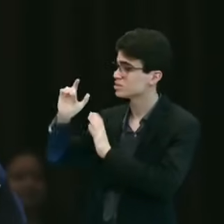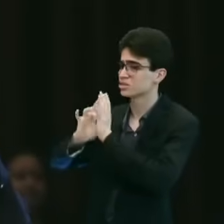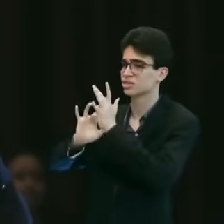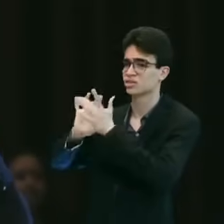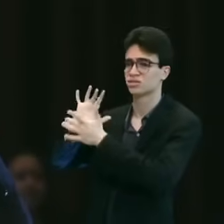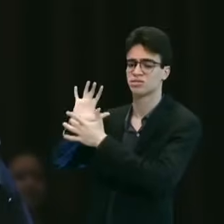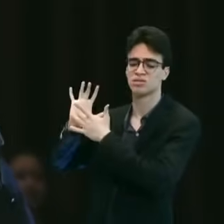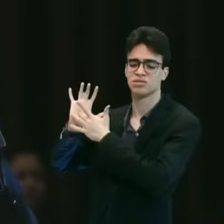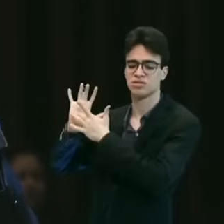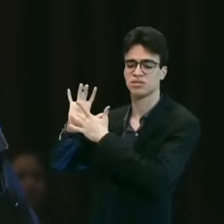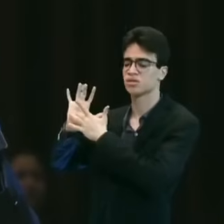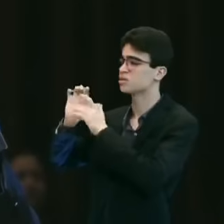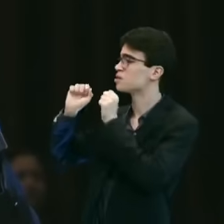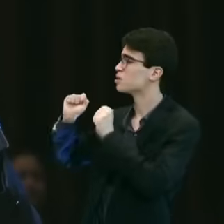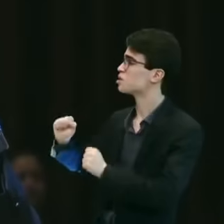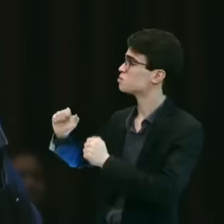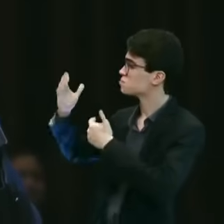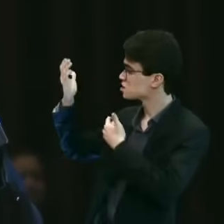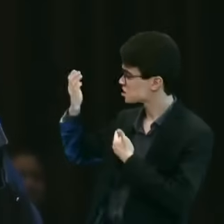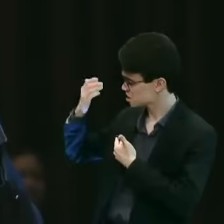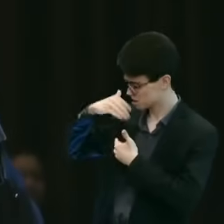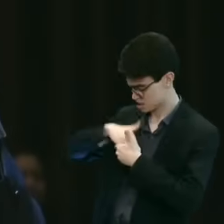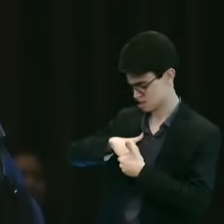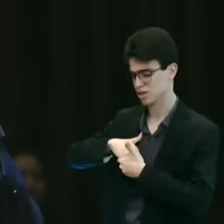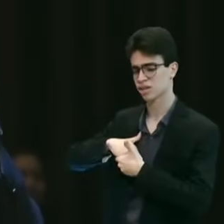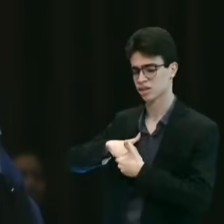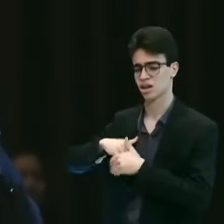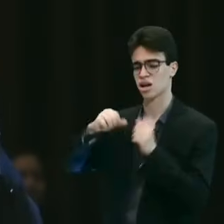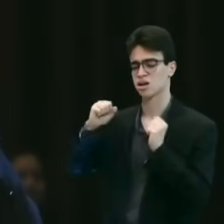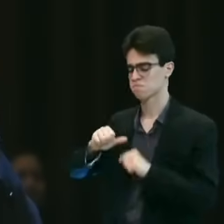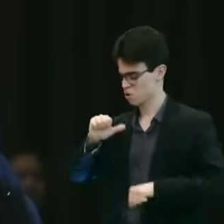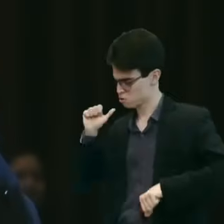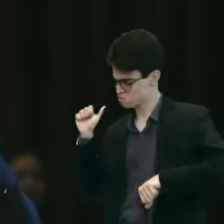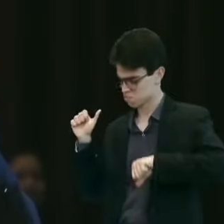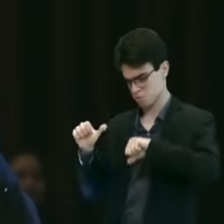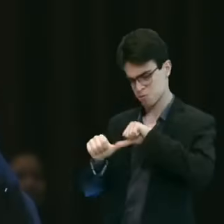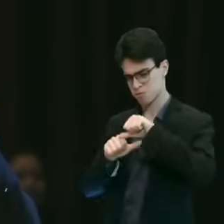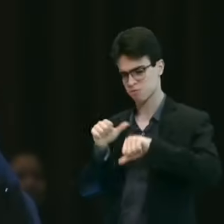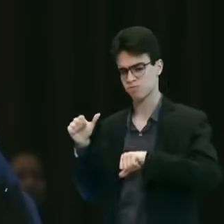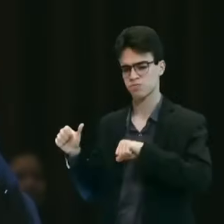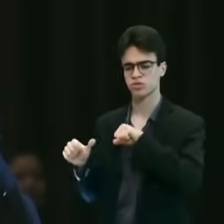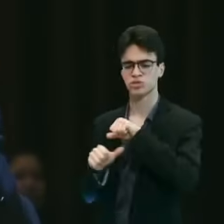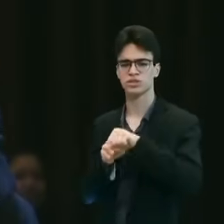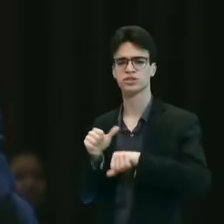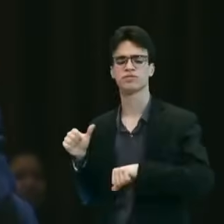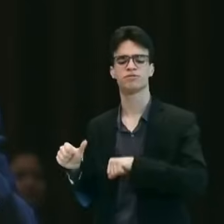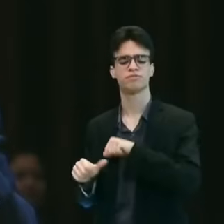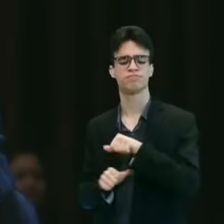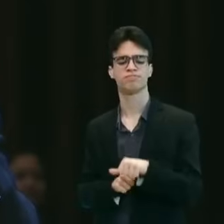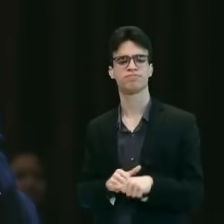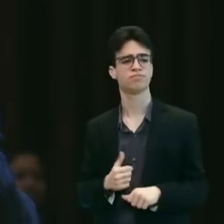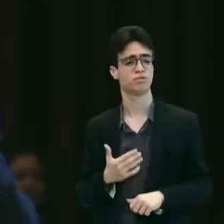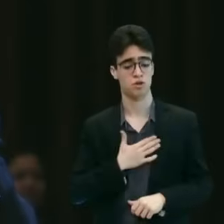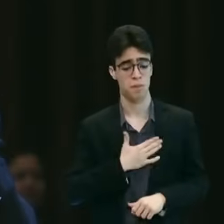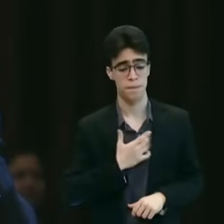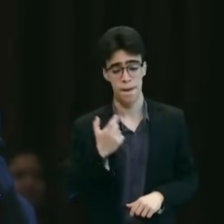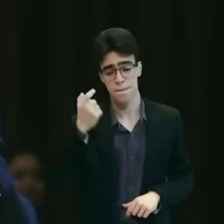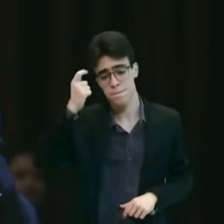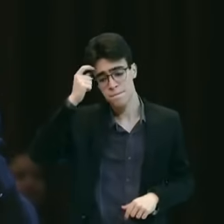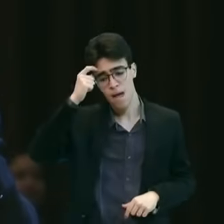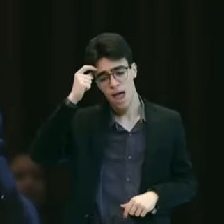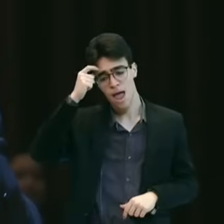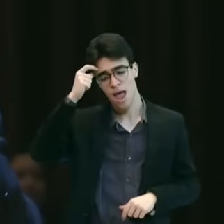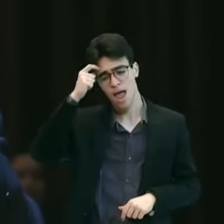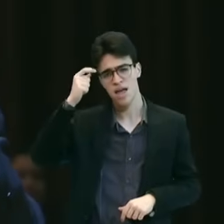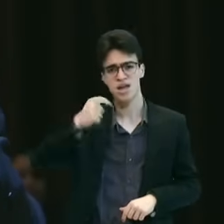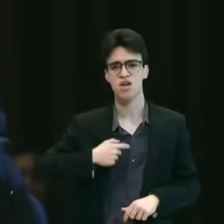Jesus, entra aqui dentro e começa a fazer uma reforma na minha mente, na minha